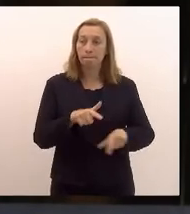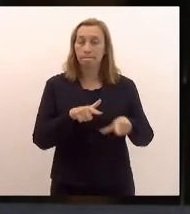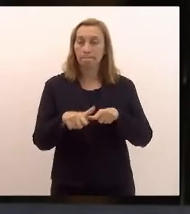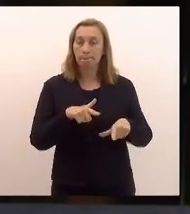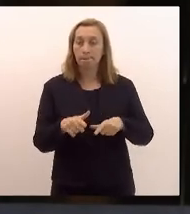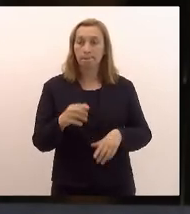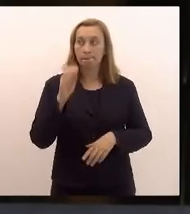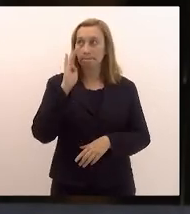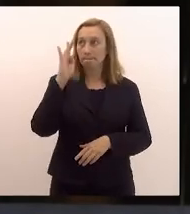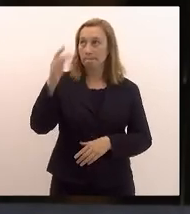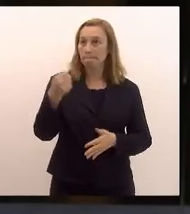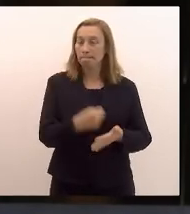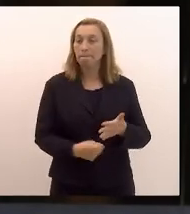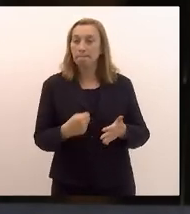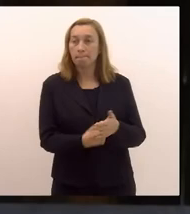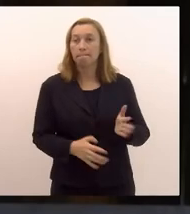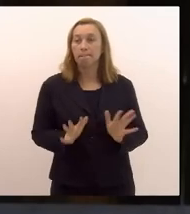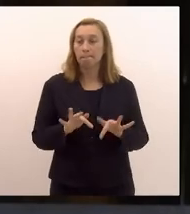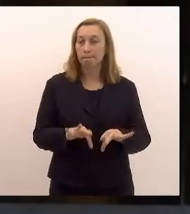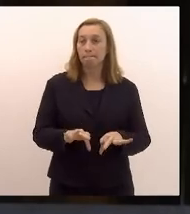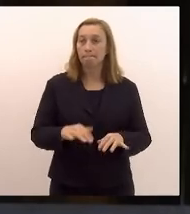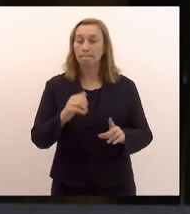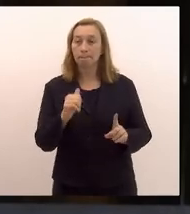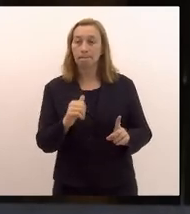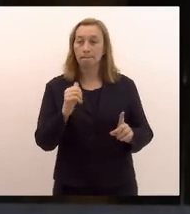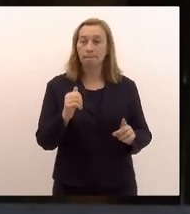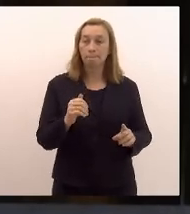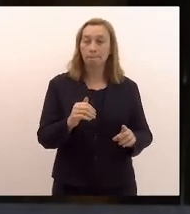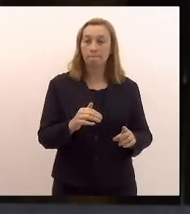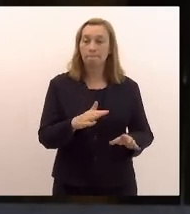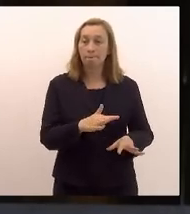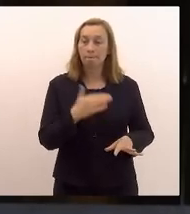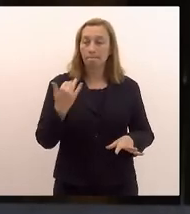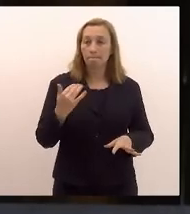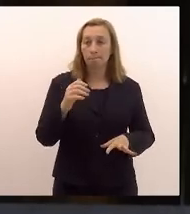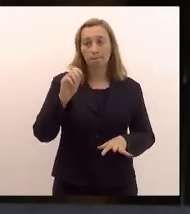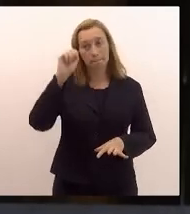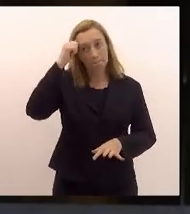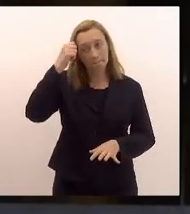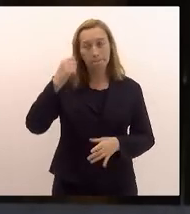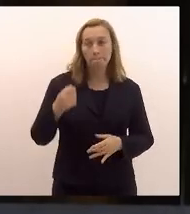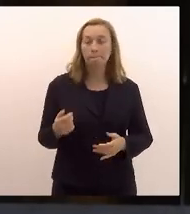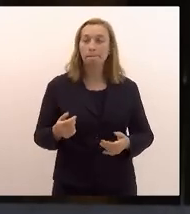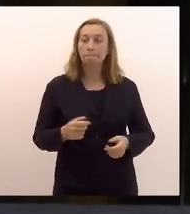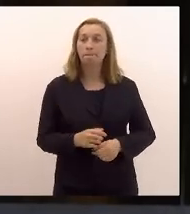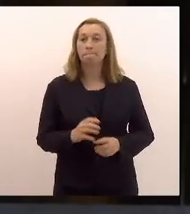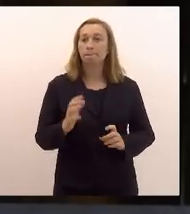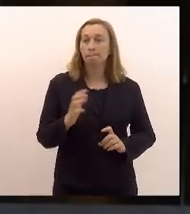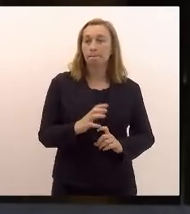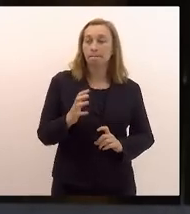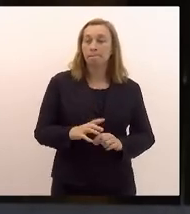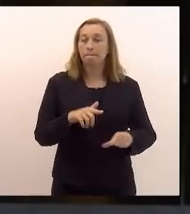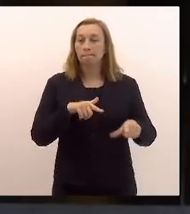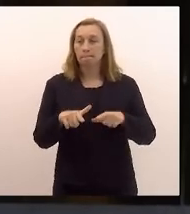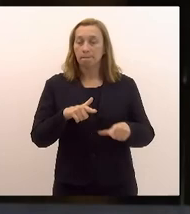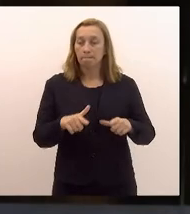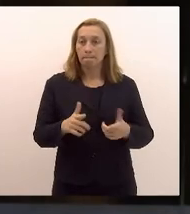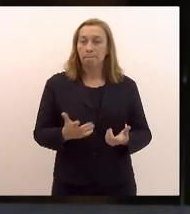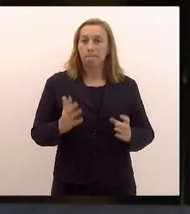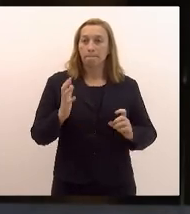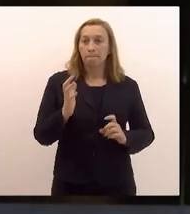não podemos imaginar a luta pelo fim do genocídio da população negra pelo fim das opções por moradia e trabalho